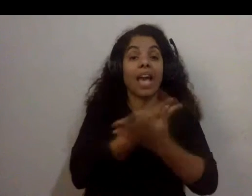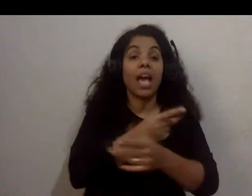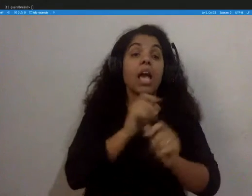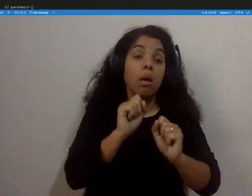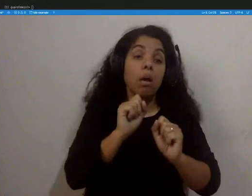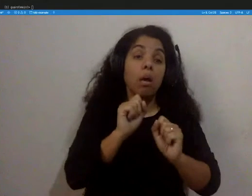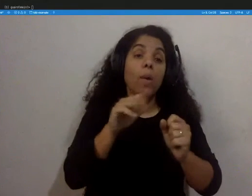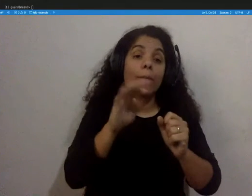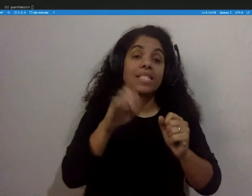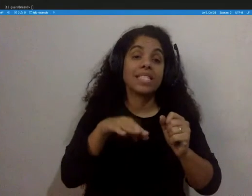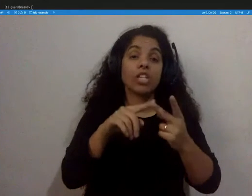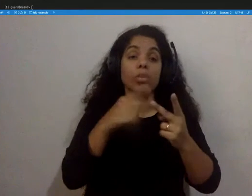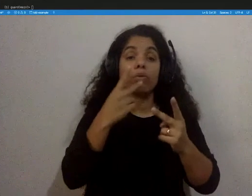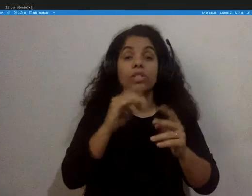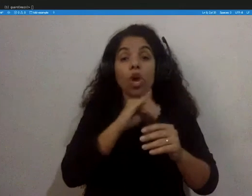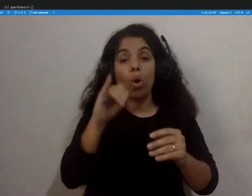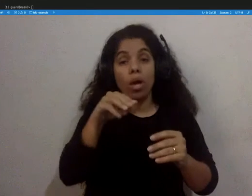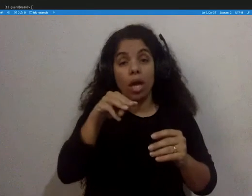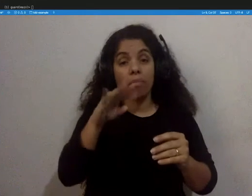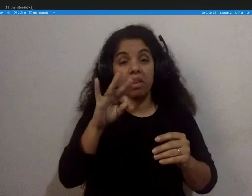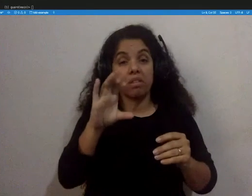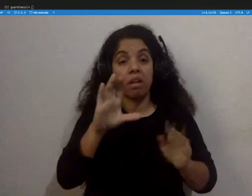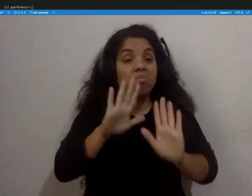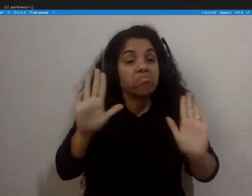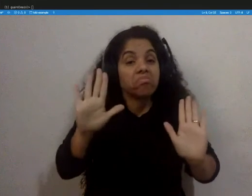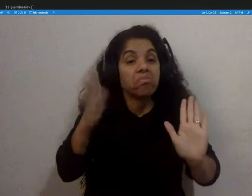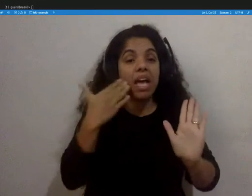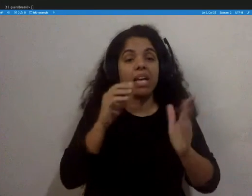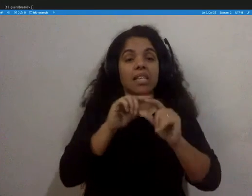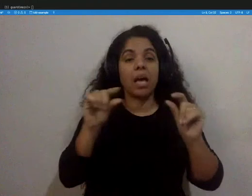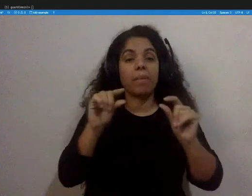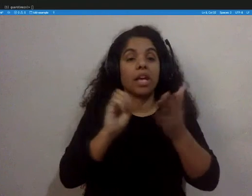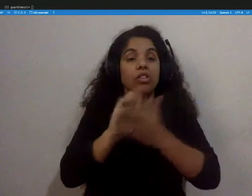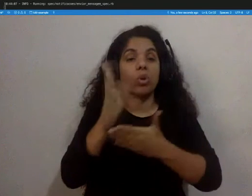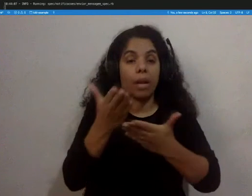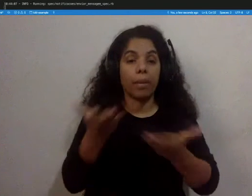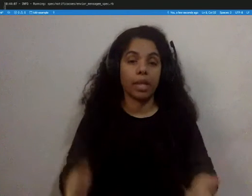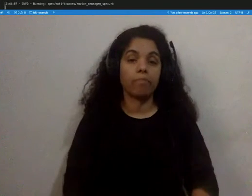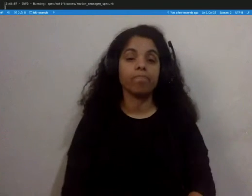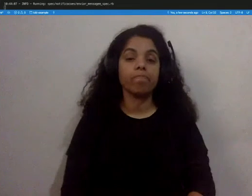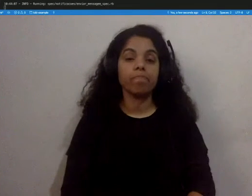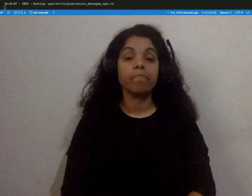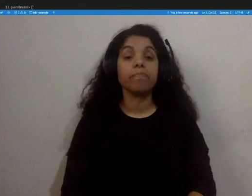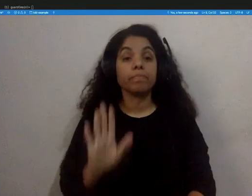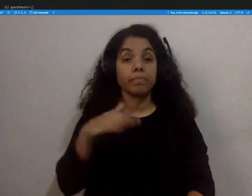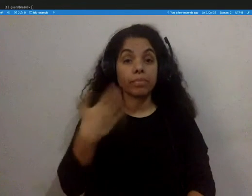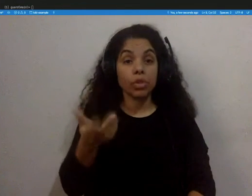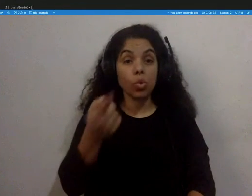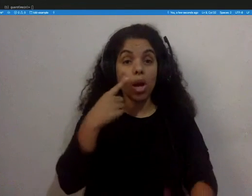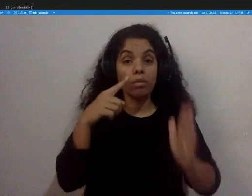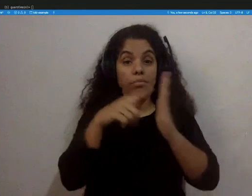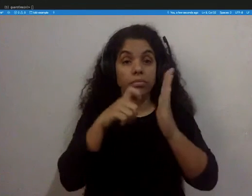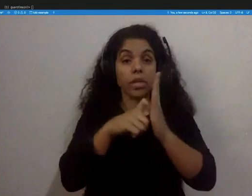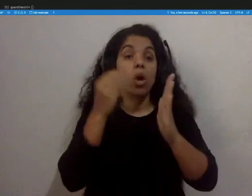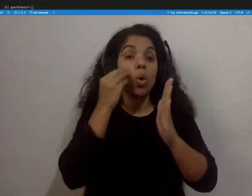dizer quem que é. Eu vou falar assim, oi, MTC, essa é a mensagem que eu quero mandar. Então, quando eu rodar, o teste vai quebrar